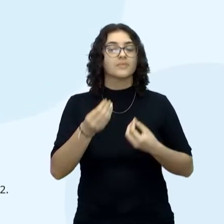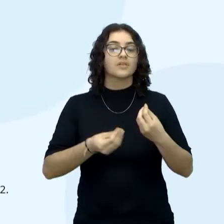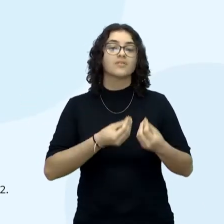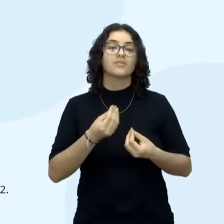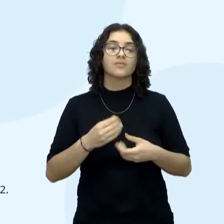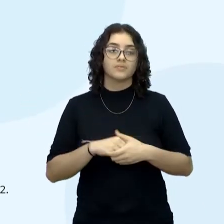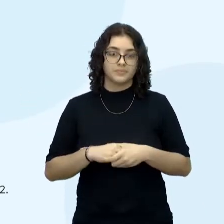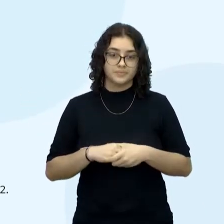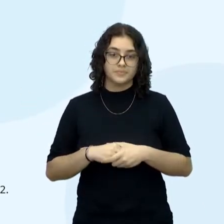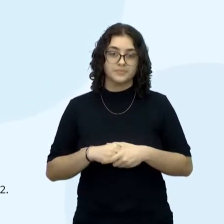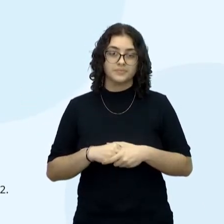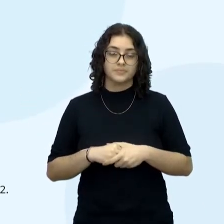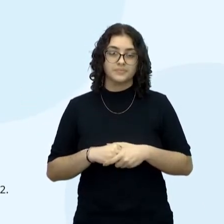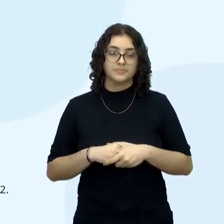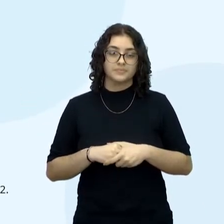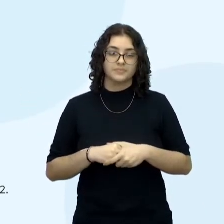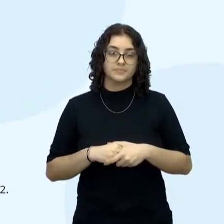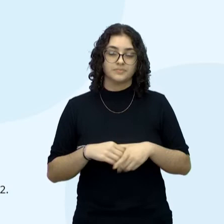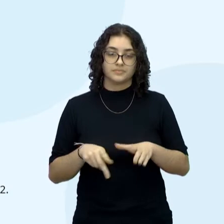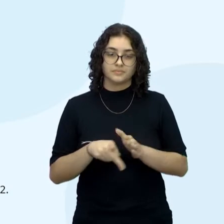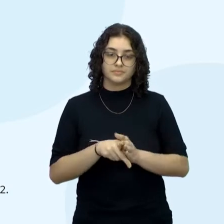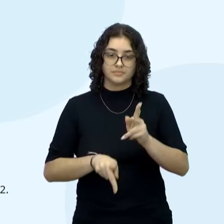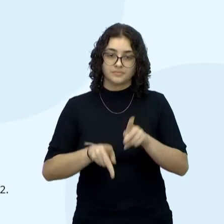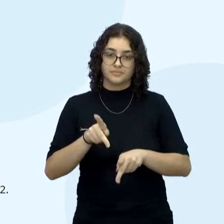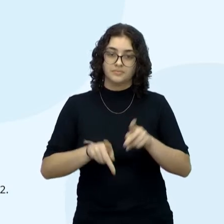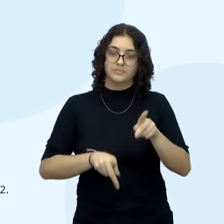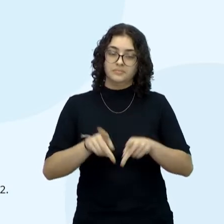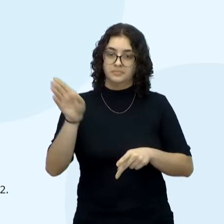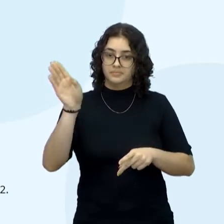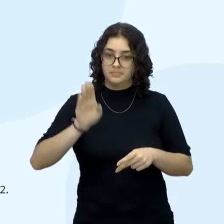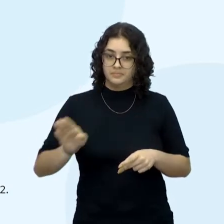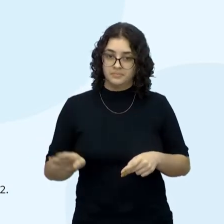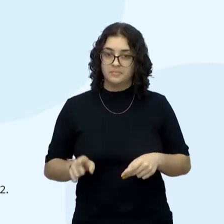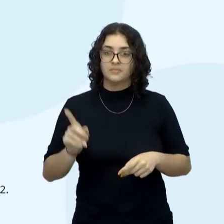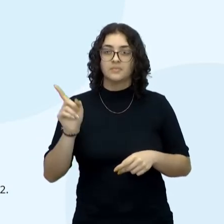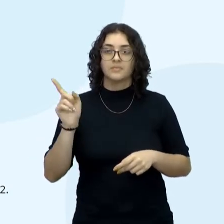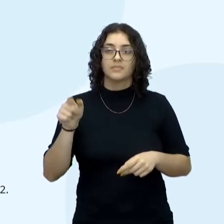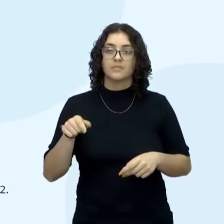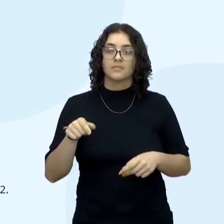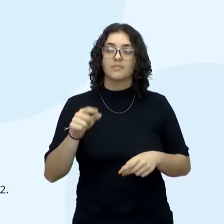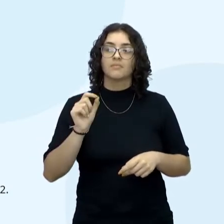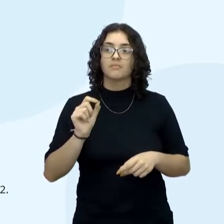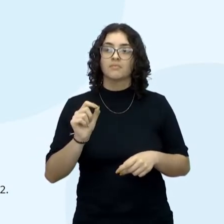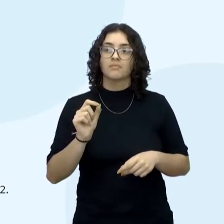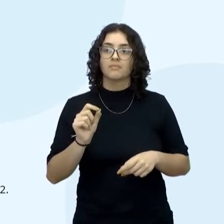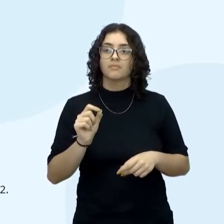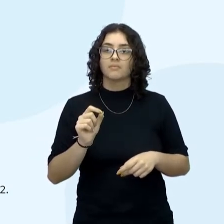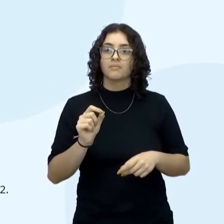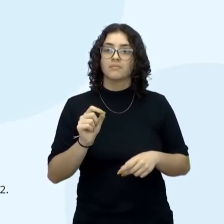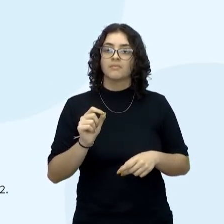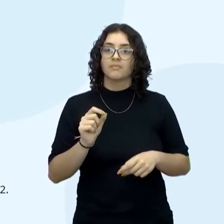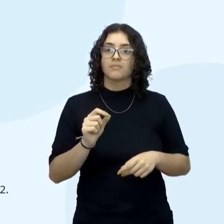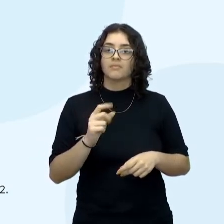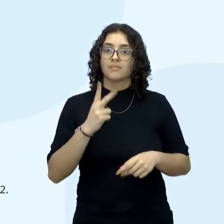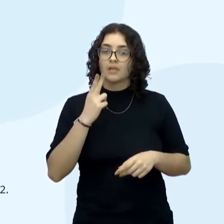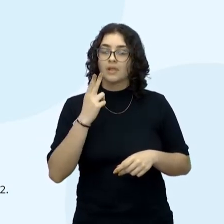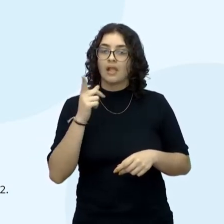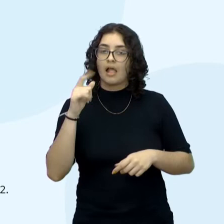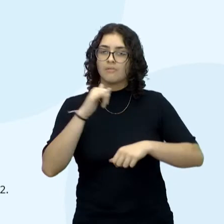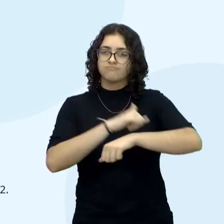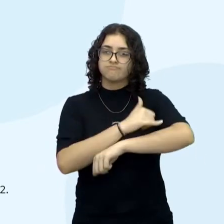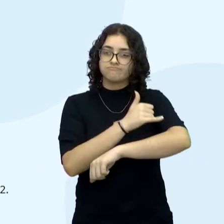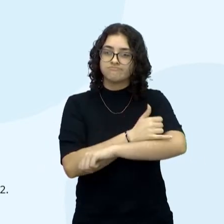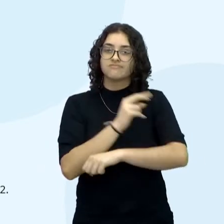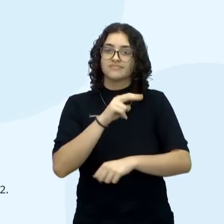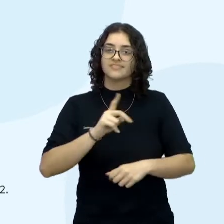ver aí, é um gráfico da população brasileira, que ela engordou né? O gráfico engordou, né? Eu